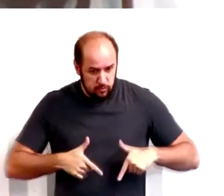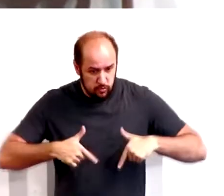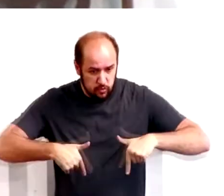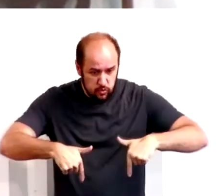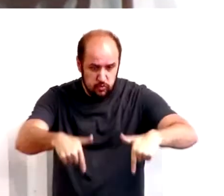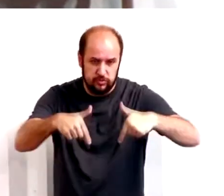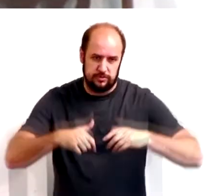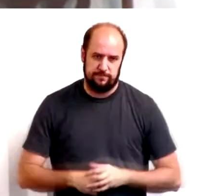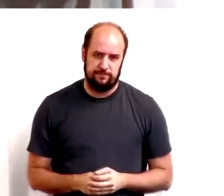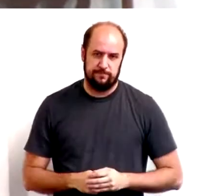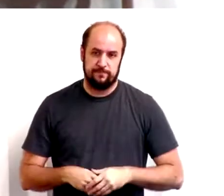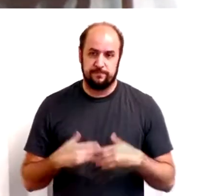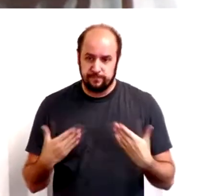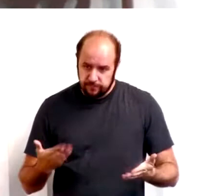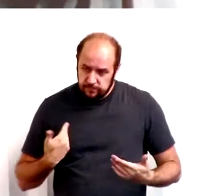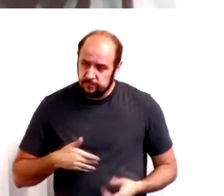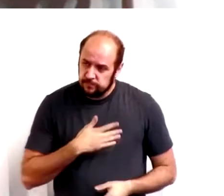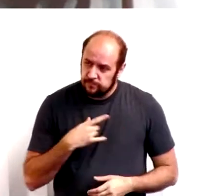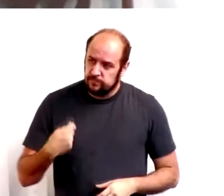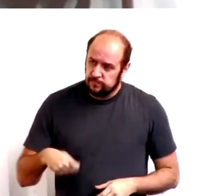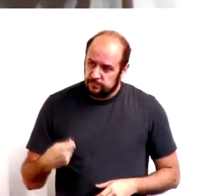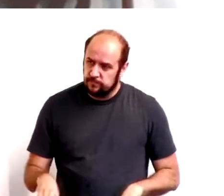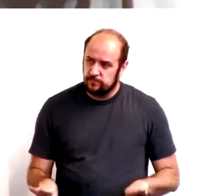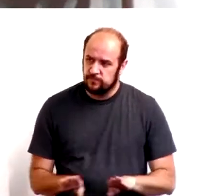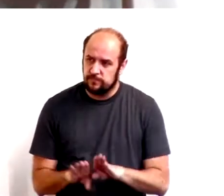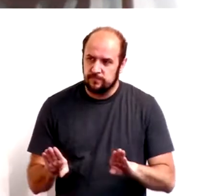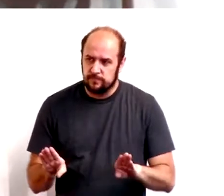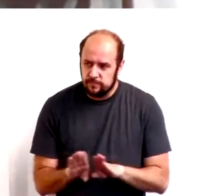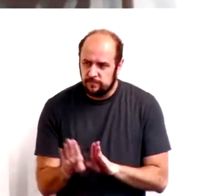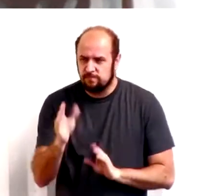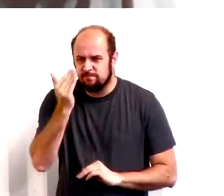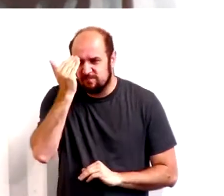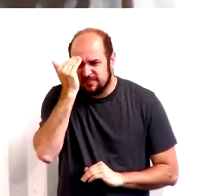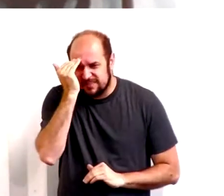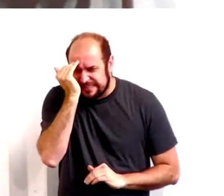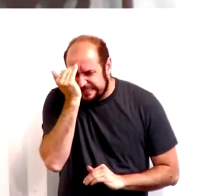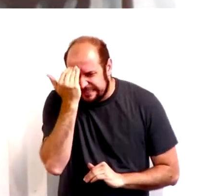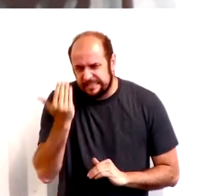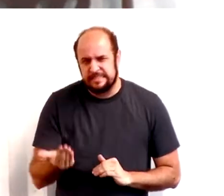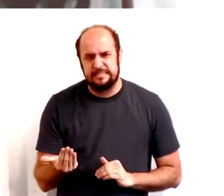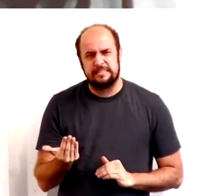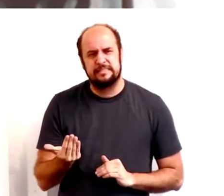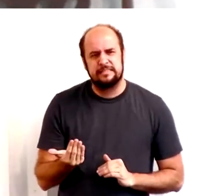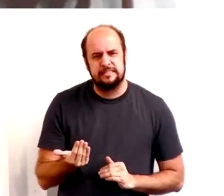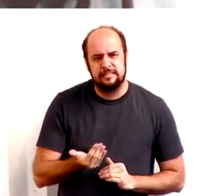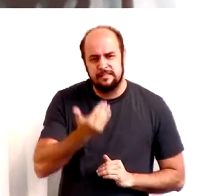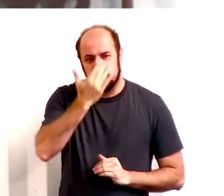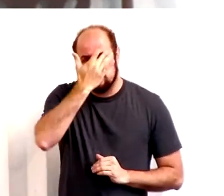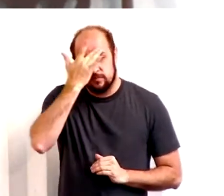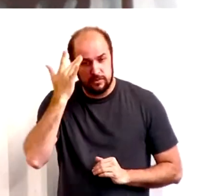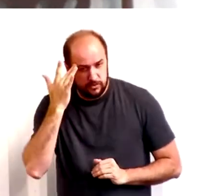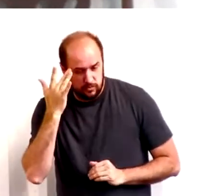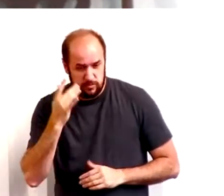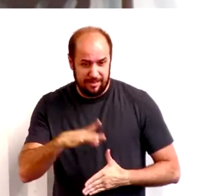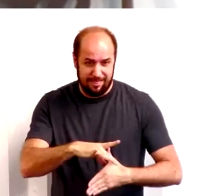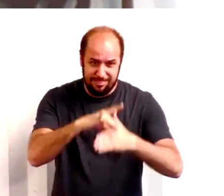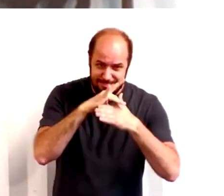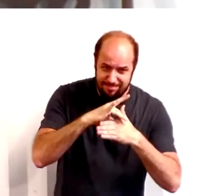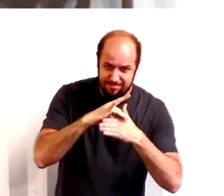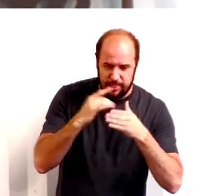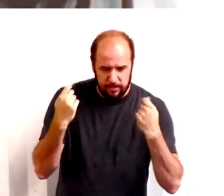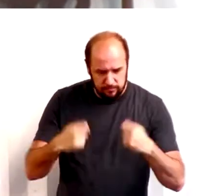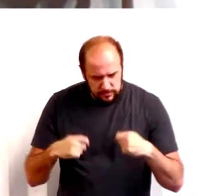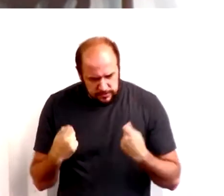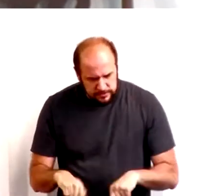Então, nós precisamos também compreender que aqueles que são nossos líderes, eles